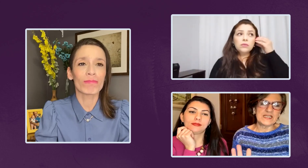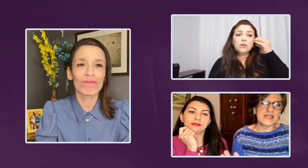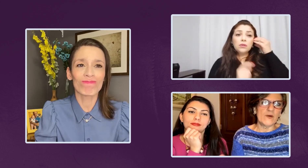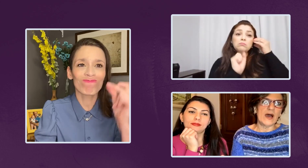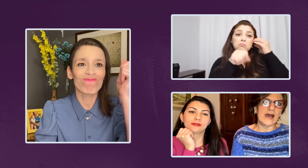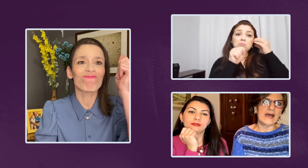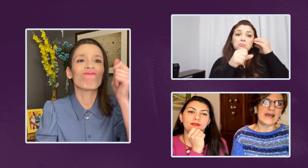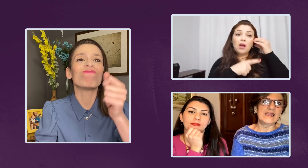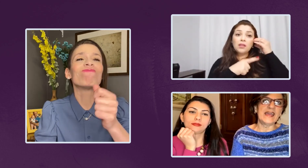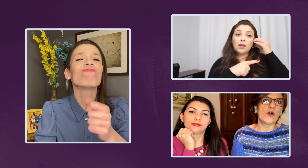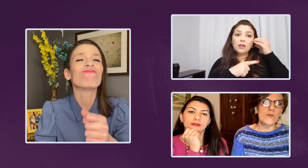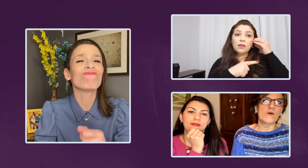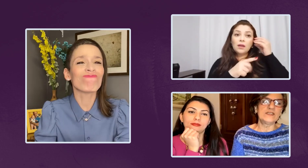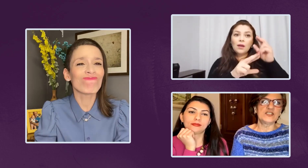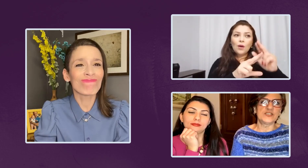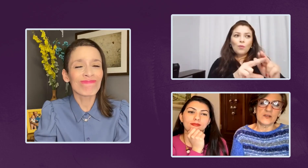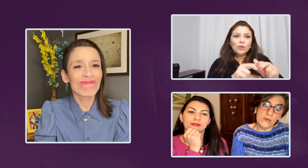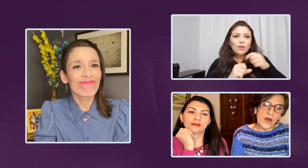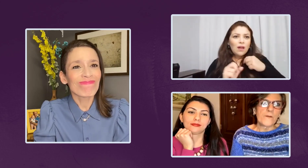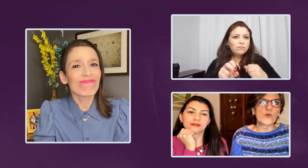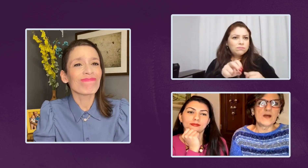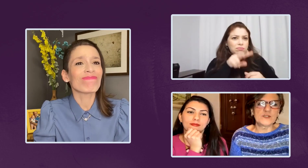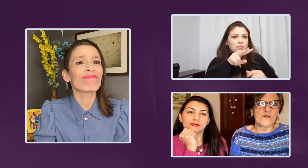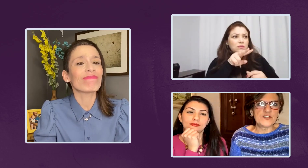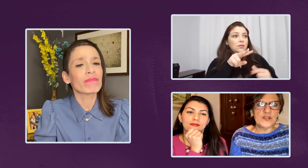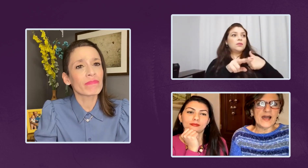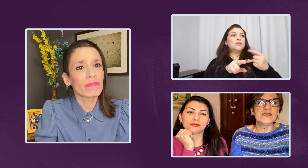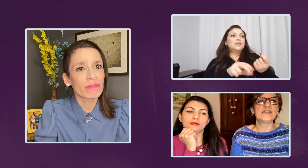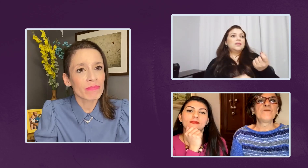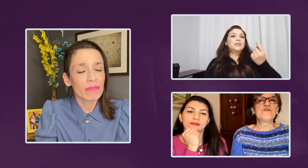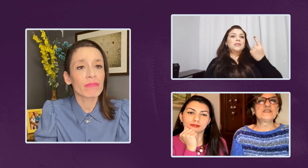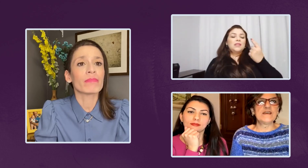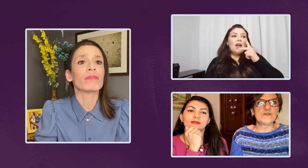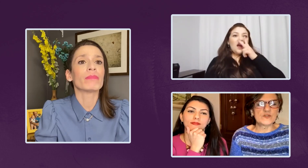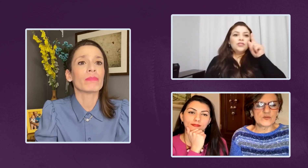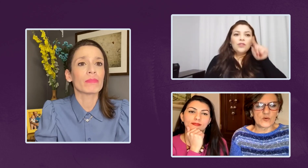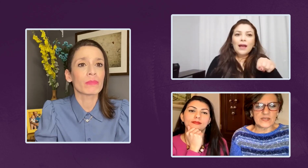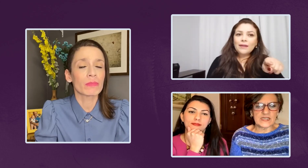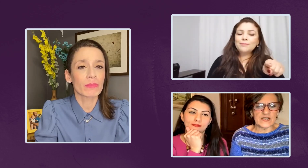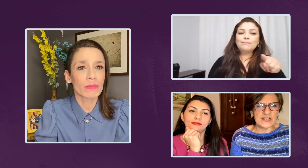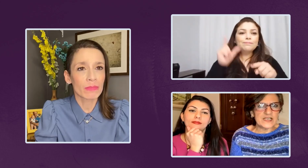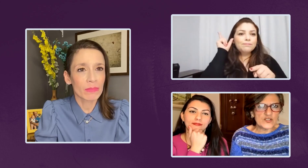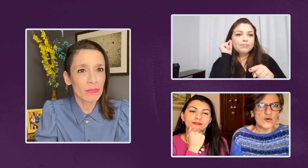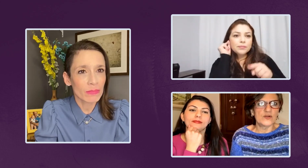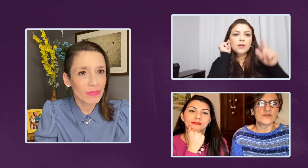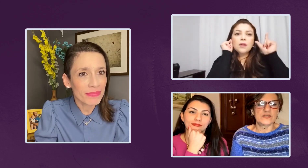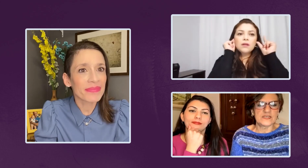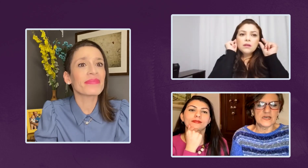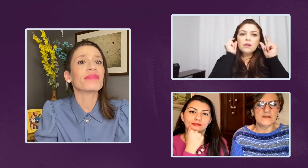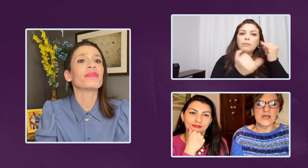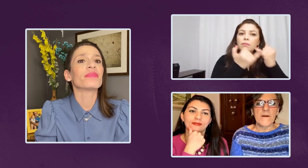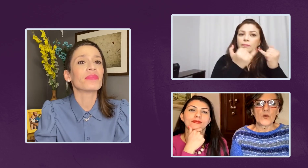me acendeu a ideia que alguma coisa tinha. Então, procuramos profissionais, fizemos todas as avaliações,